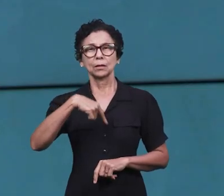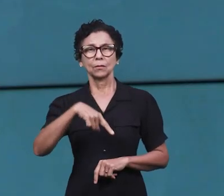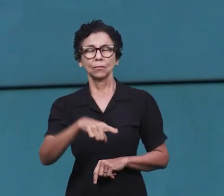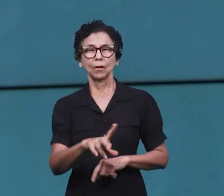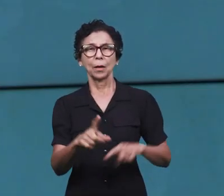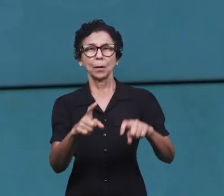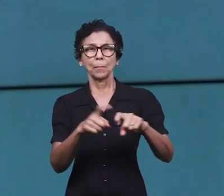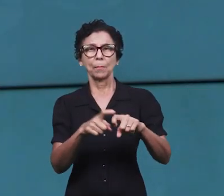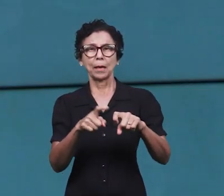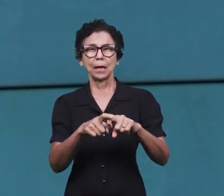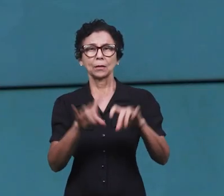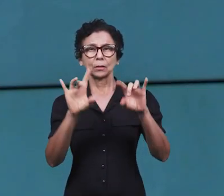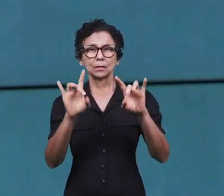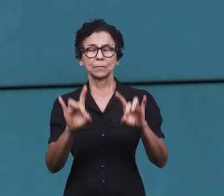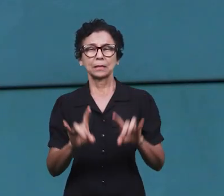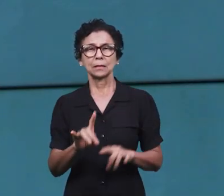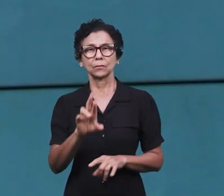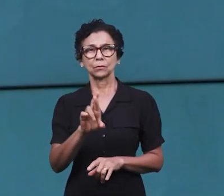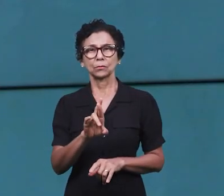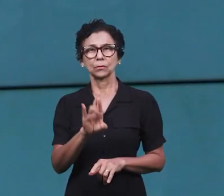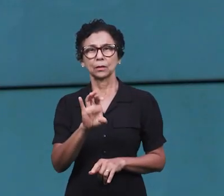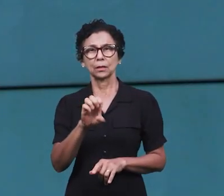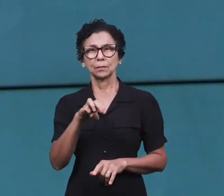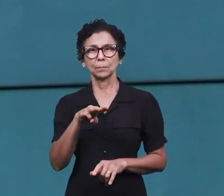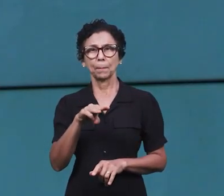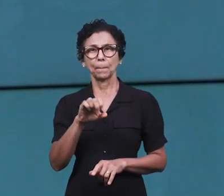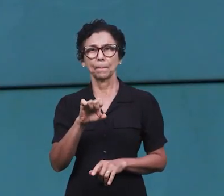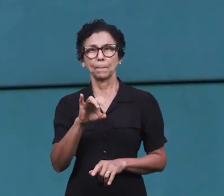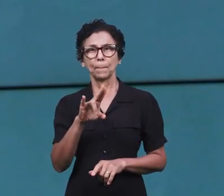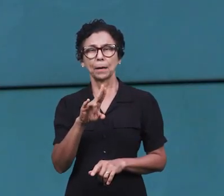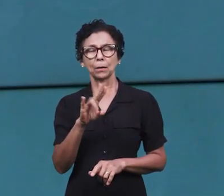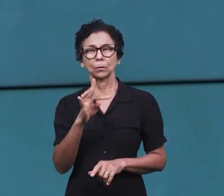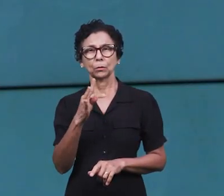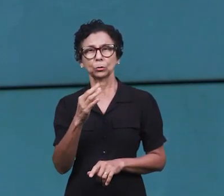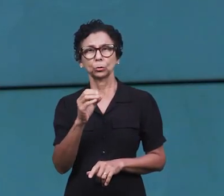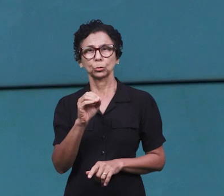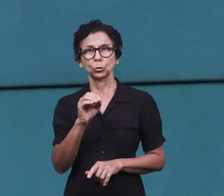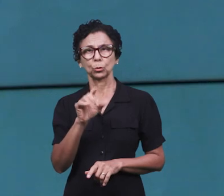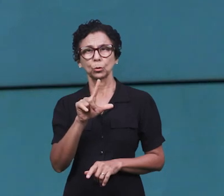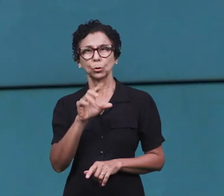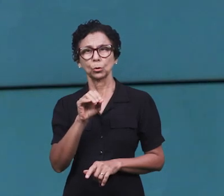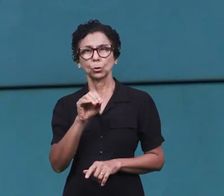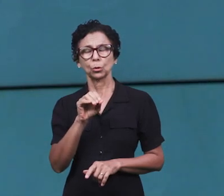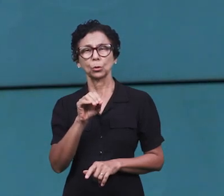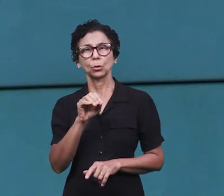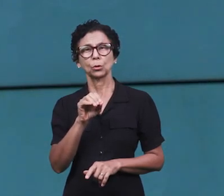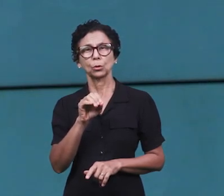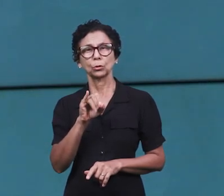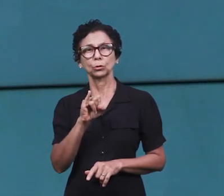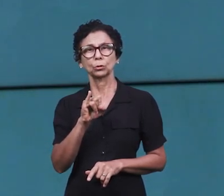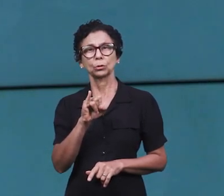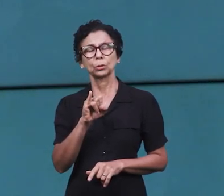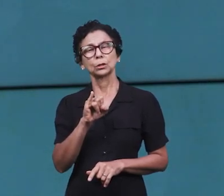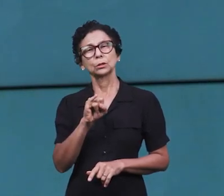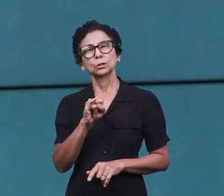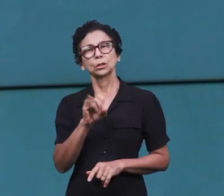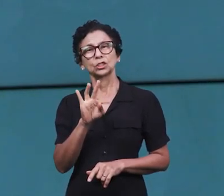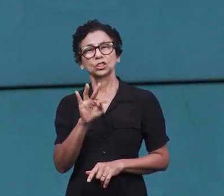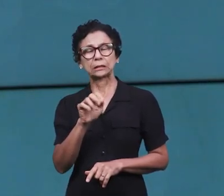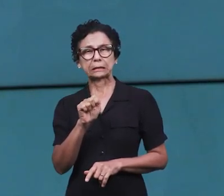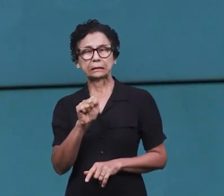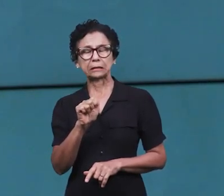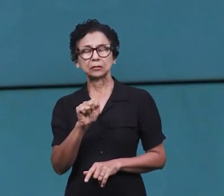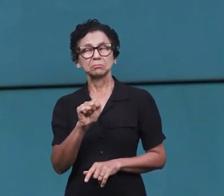De cada 10 pacientes com fibromialgia, 7 a 9 são mulheres. Não se sabe a razão